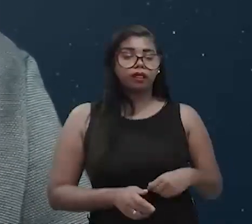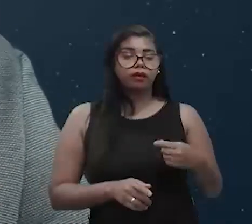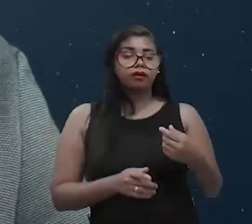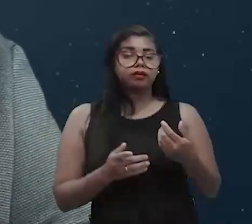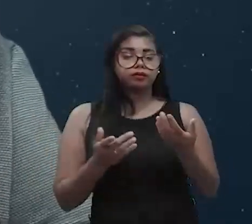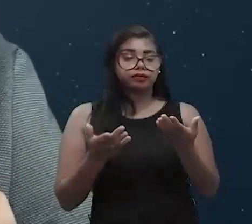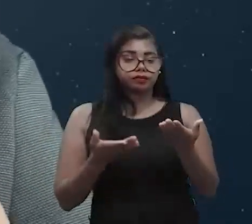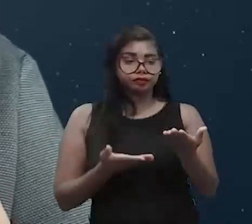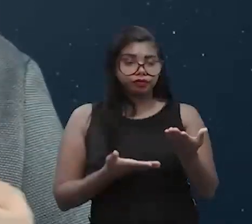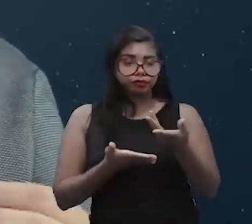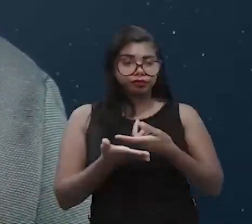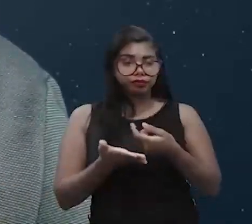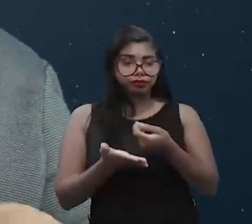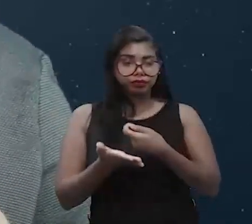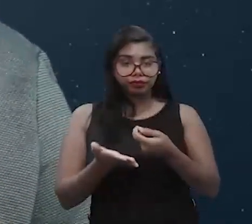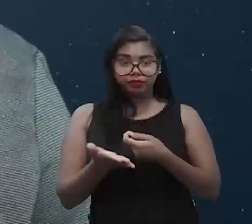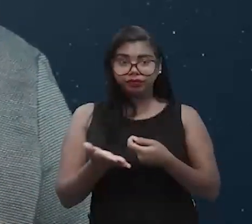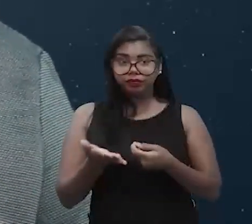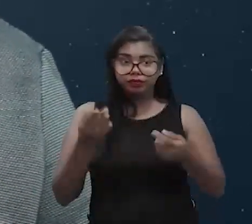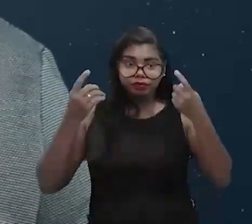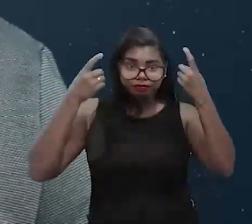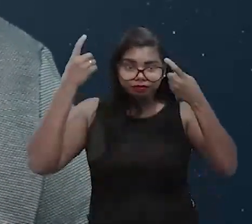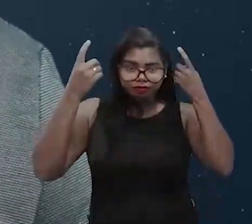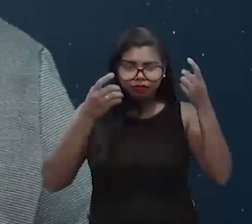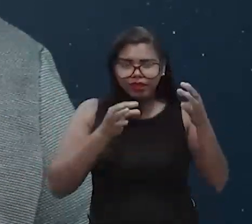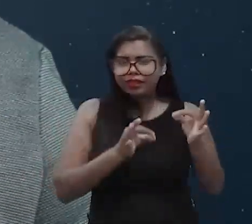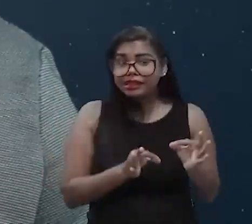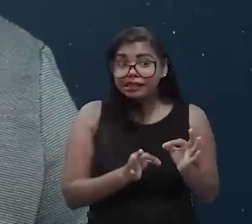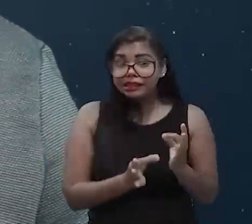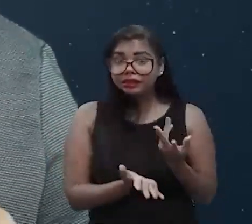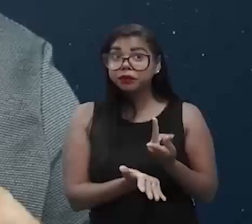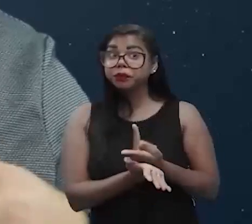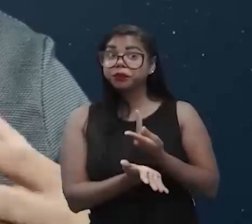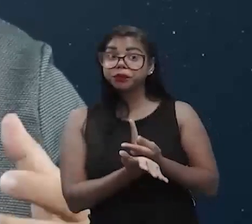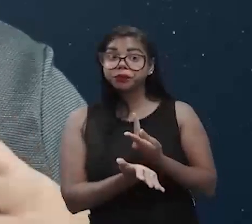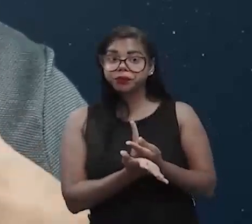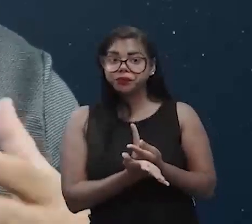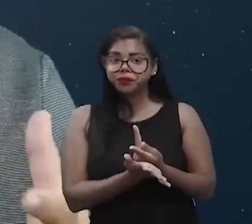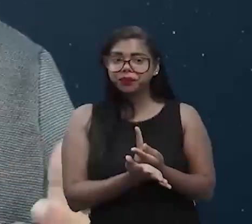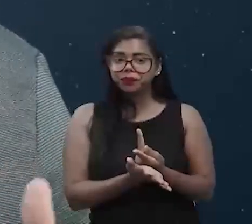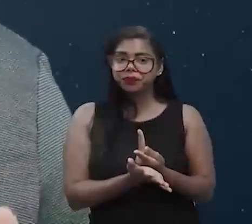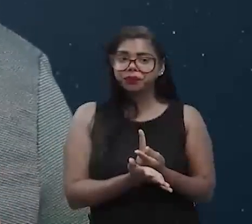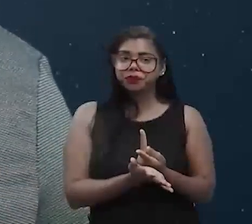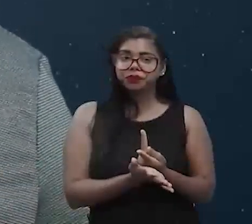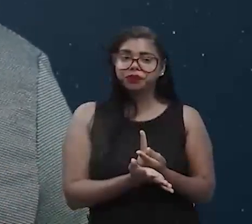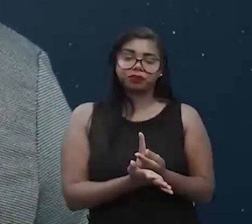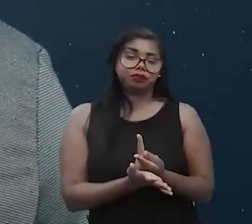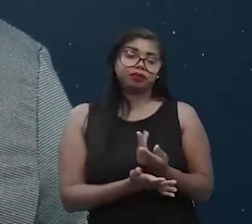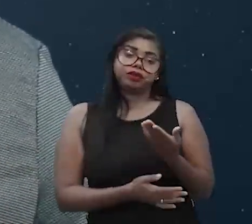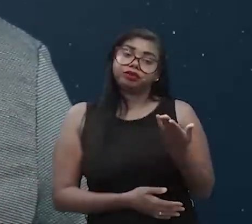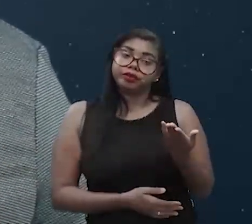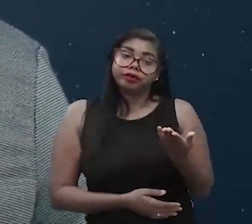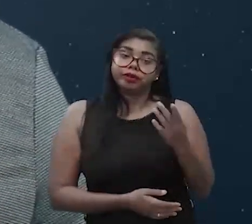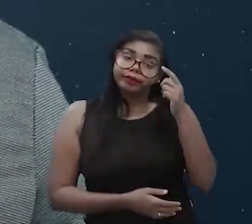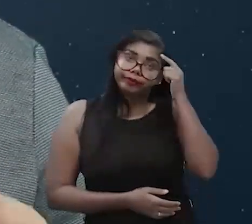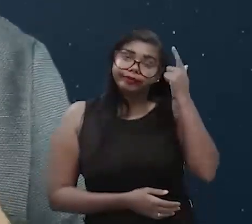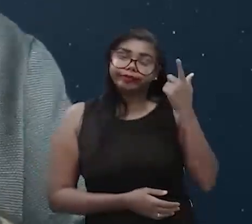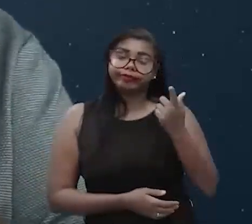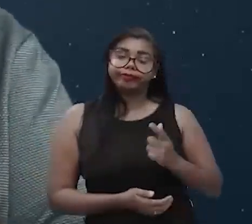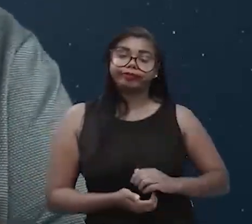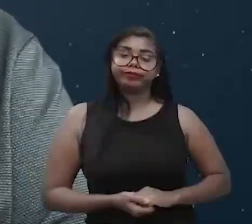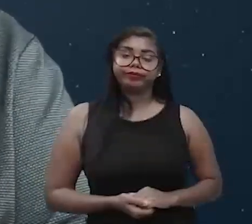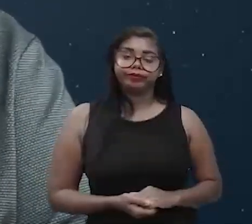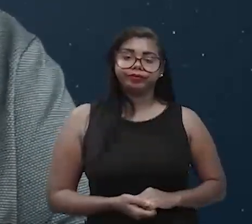ao escrever, tem a preocupação com o certo e com o errado, não é? Você não está no seu natural.